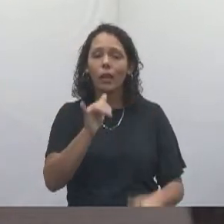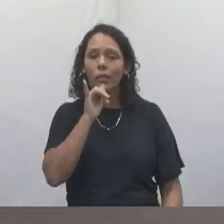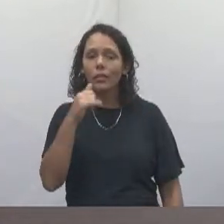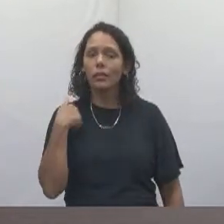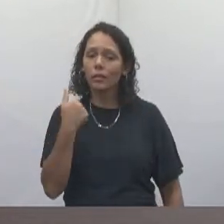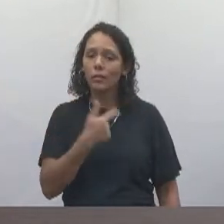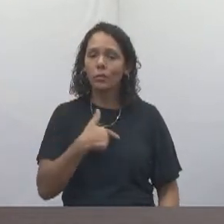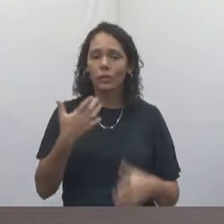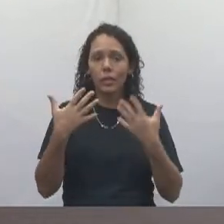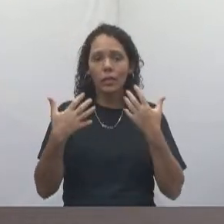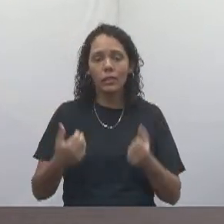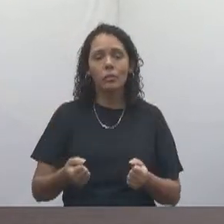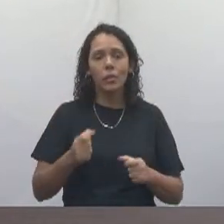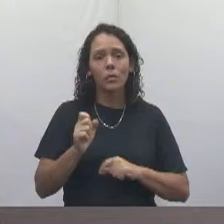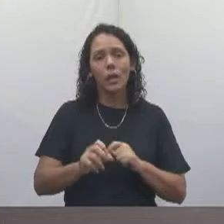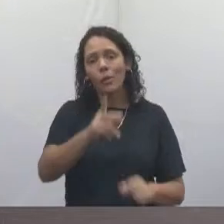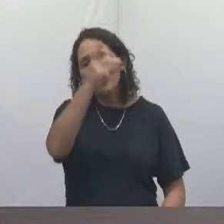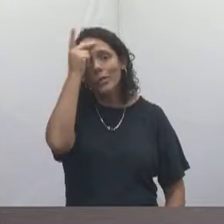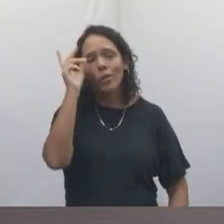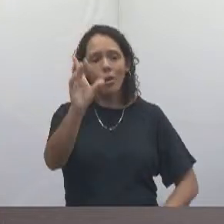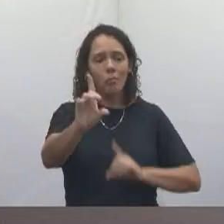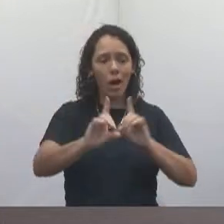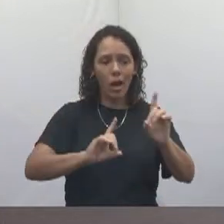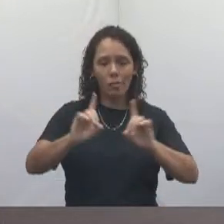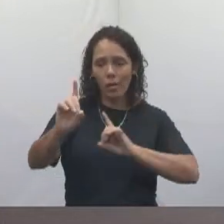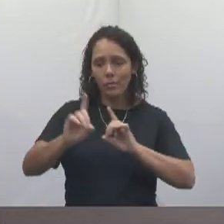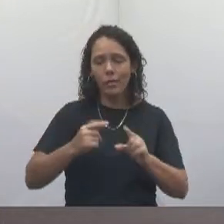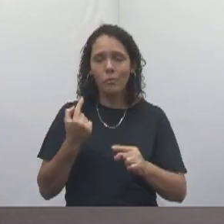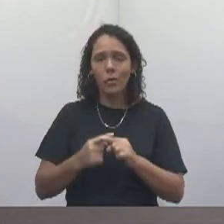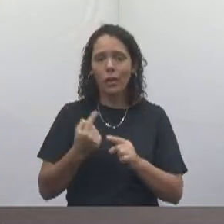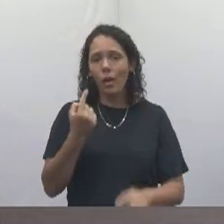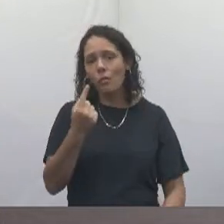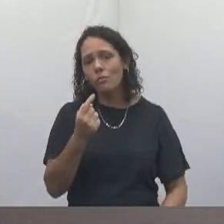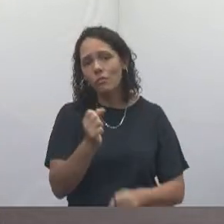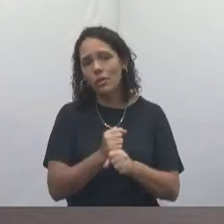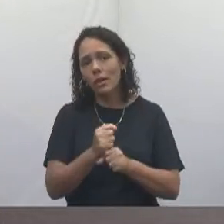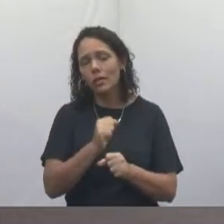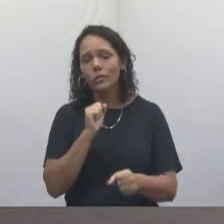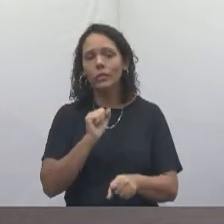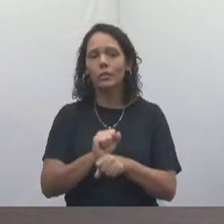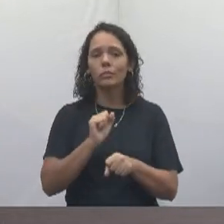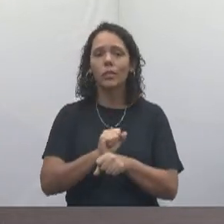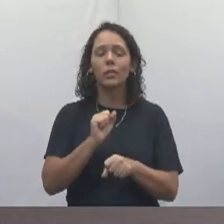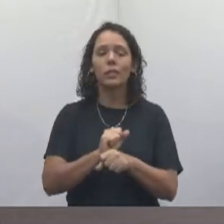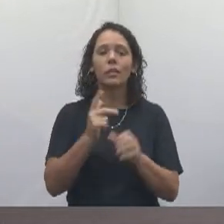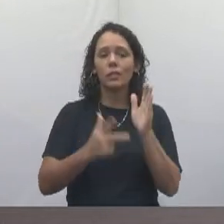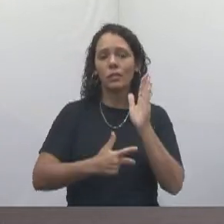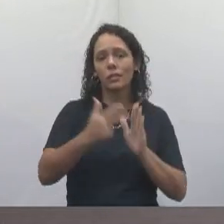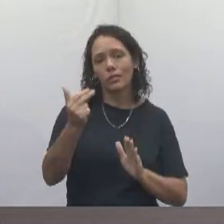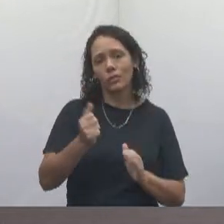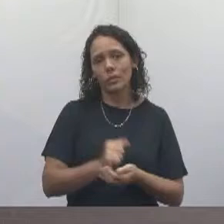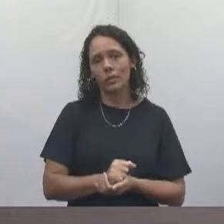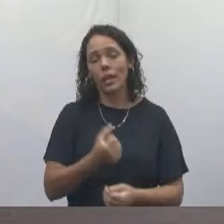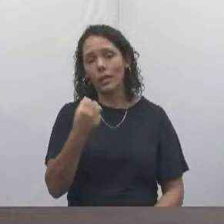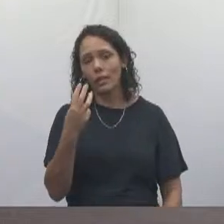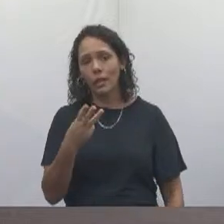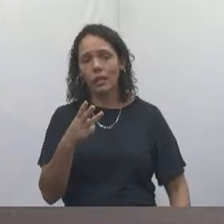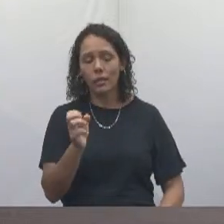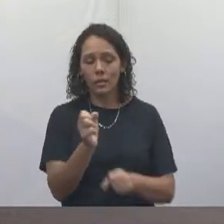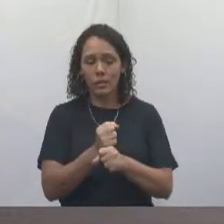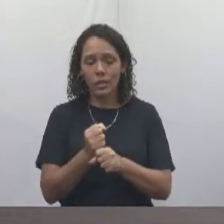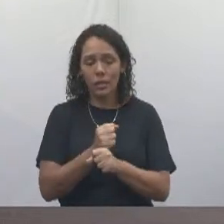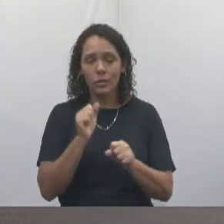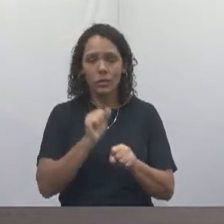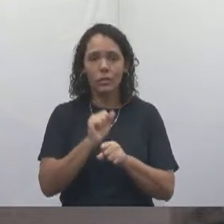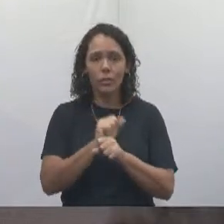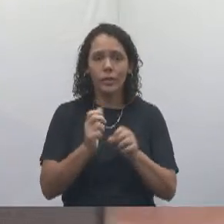os dias, pessoas que estão aí há 1 ano na fila, por exemplo, de cirurgia, pessoas que estão há 3 anos esperando e guardando